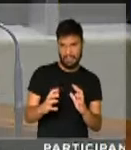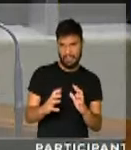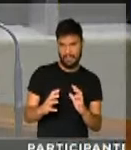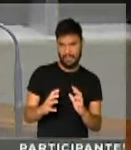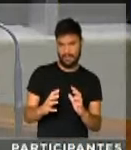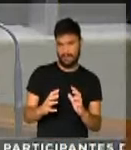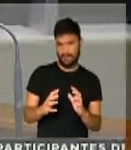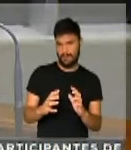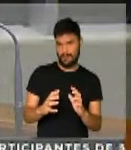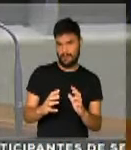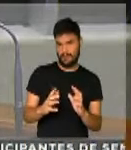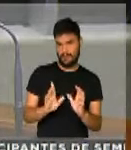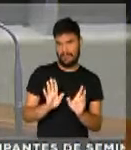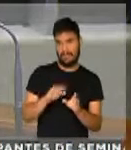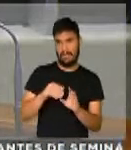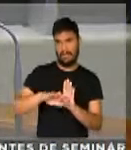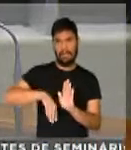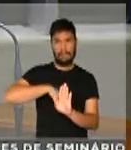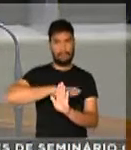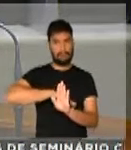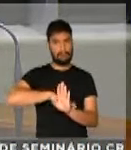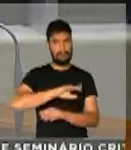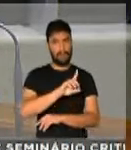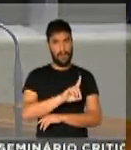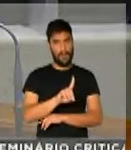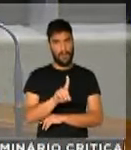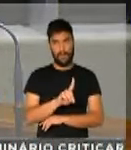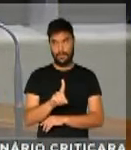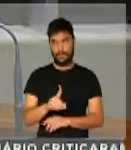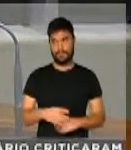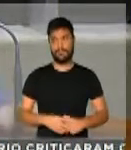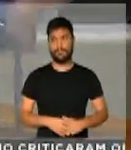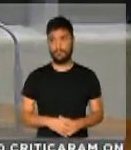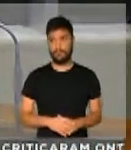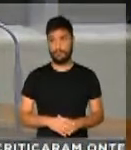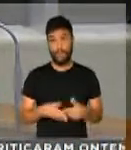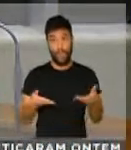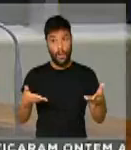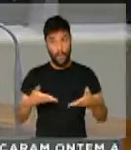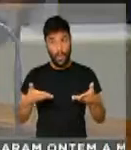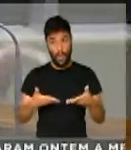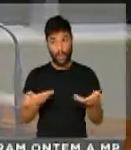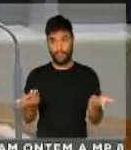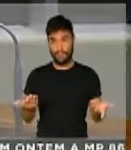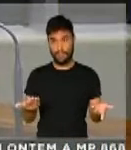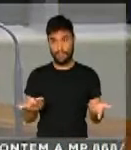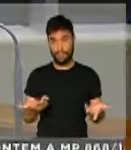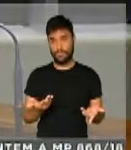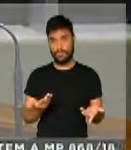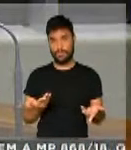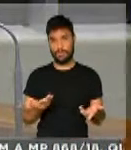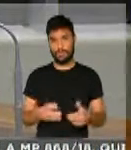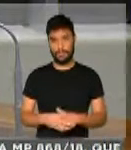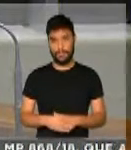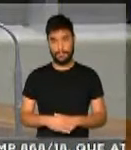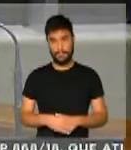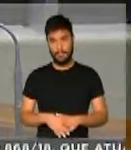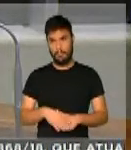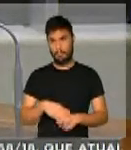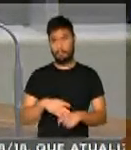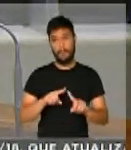disputa nos bastidores, não. Eu hoje ainda não vi,